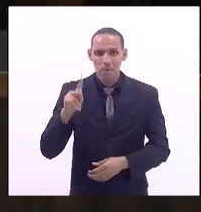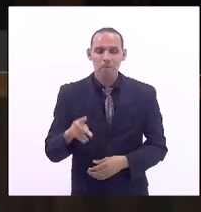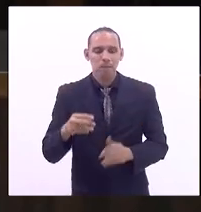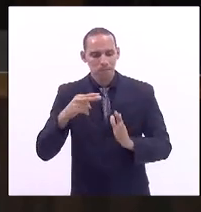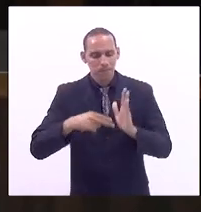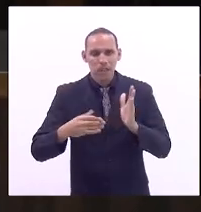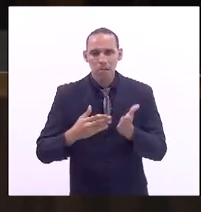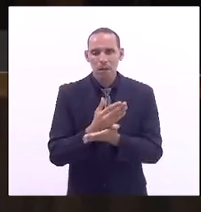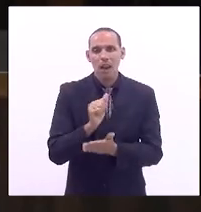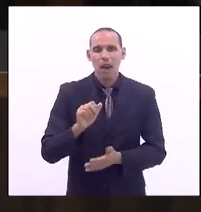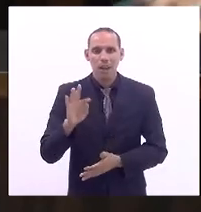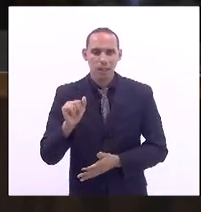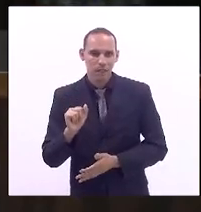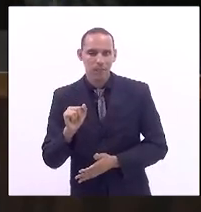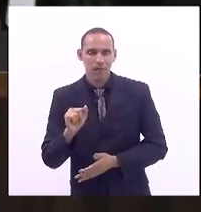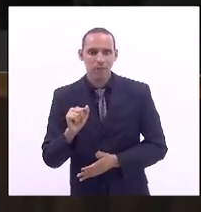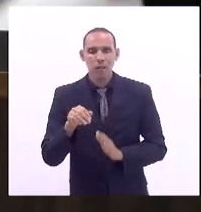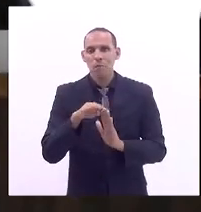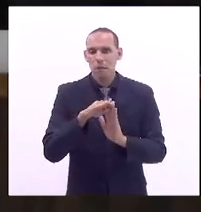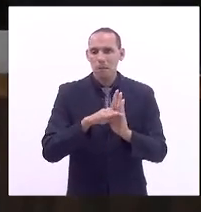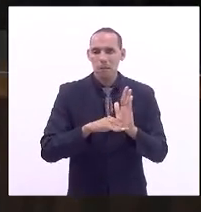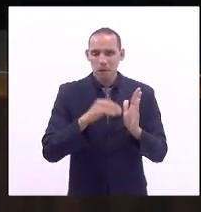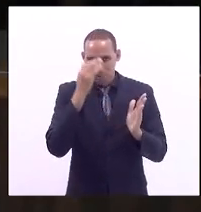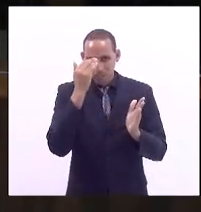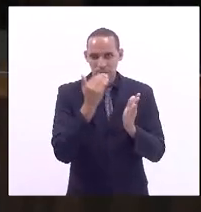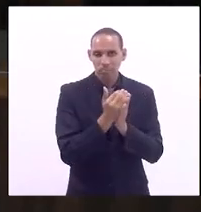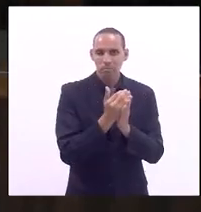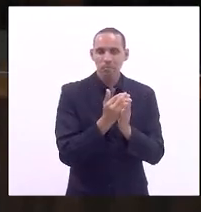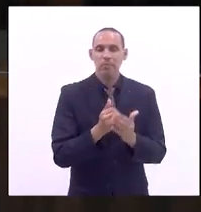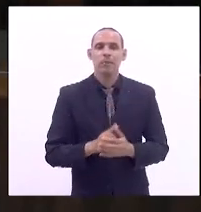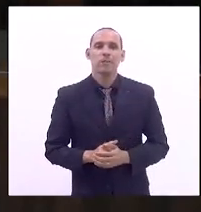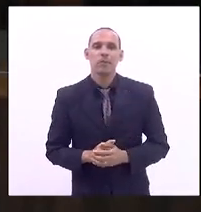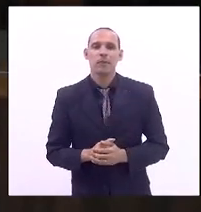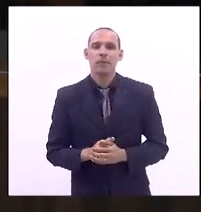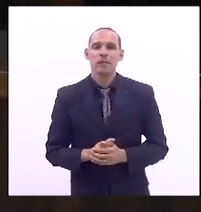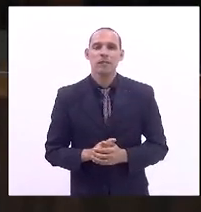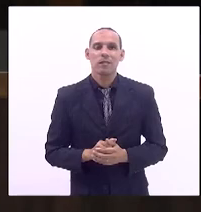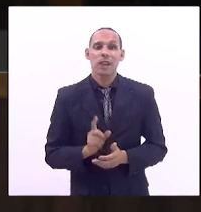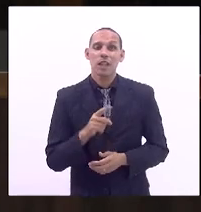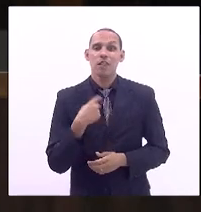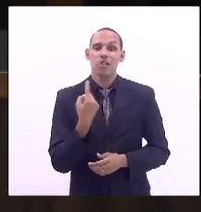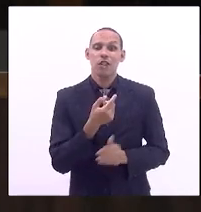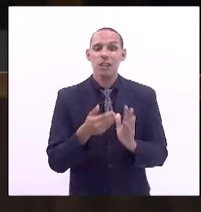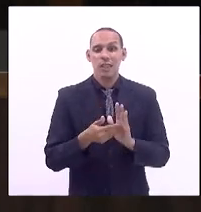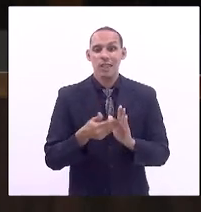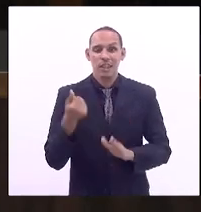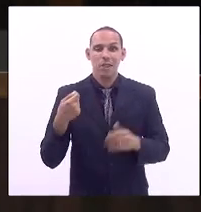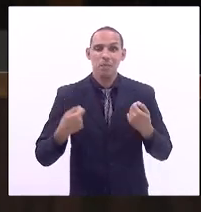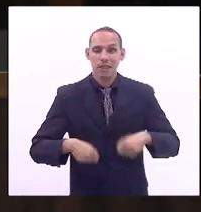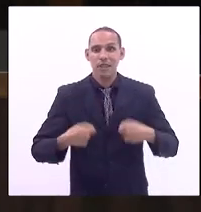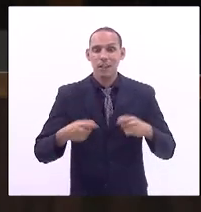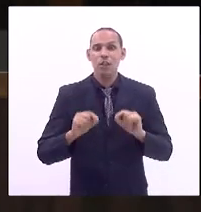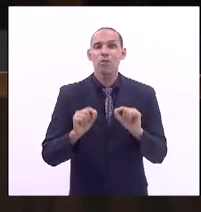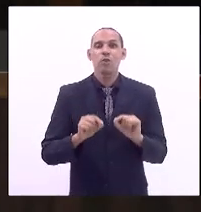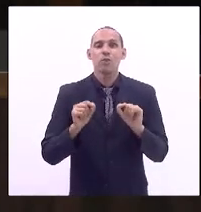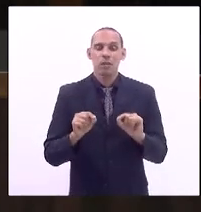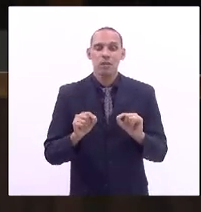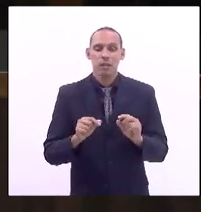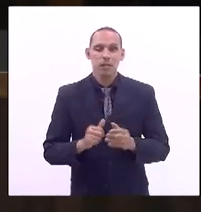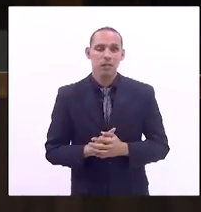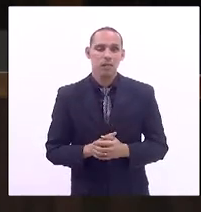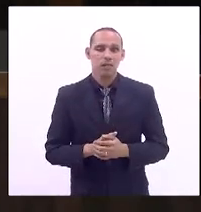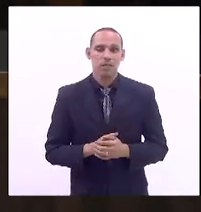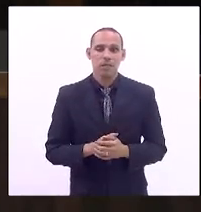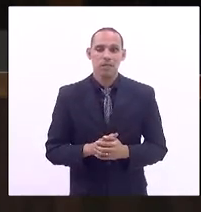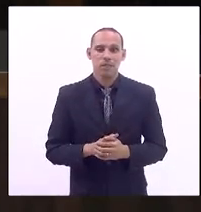aprovada a ata passa-se a ordem do dia e deixar nós vamos ter que tirar a reprodução